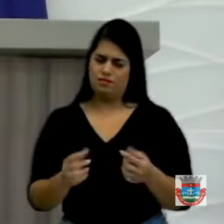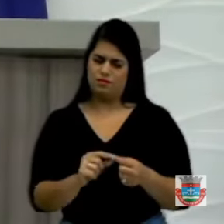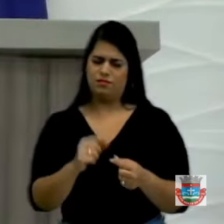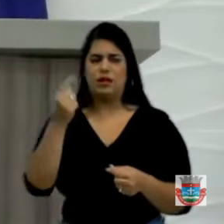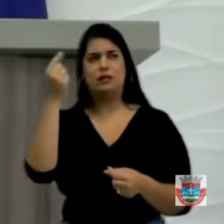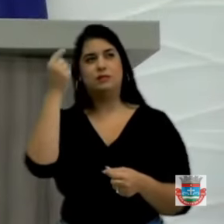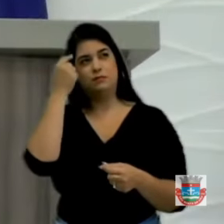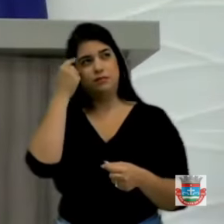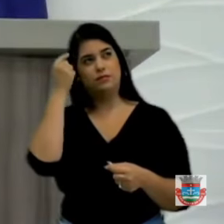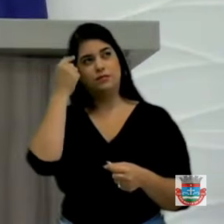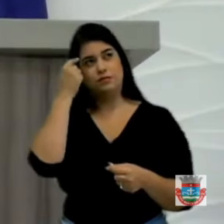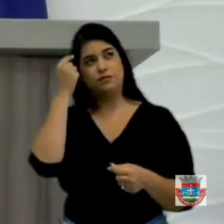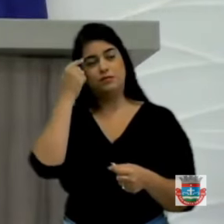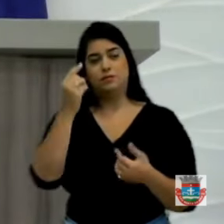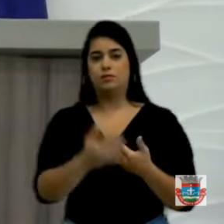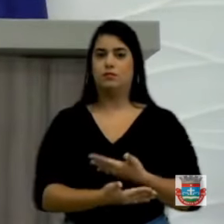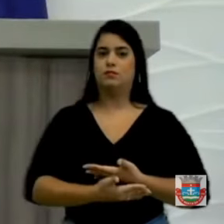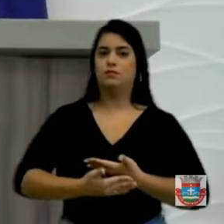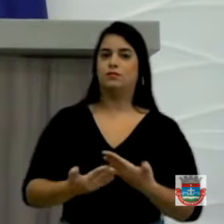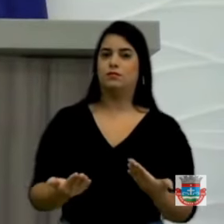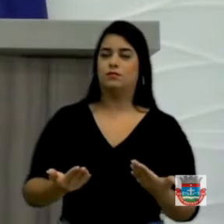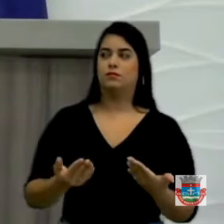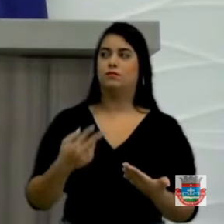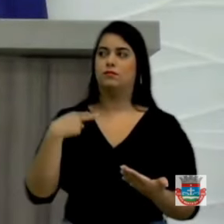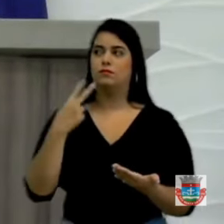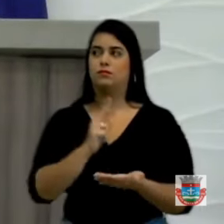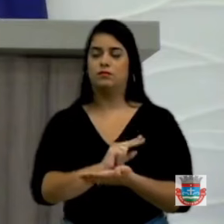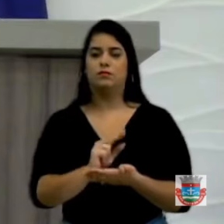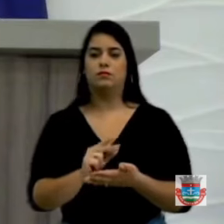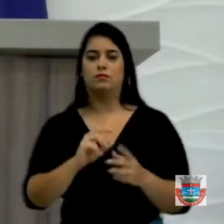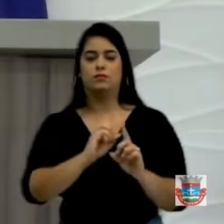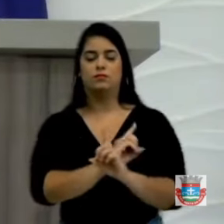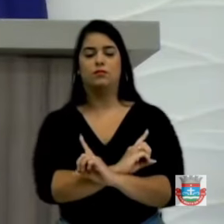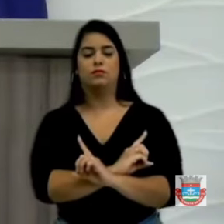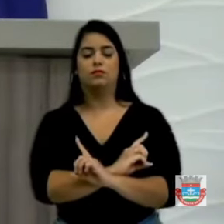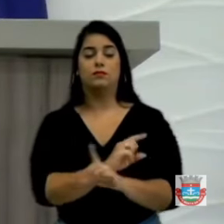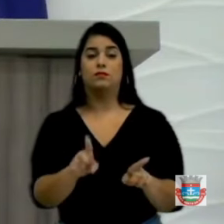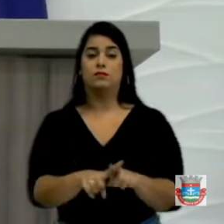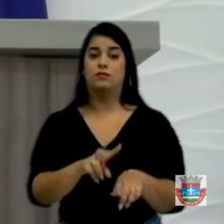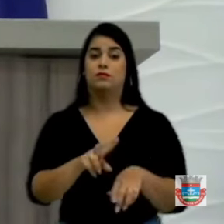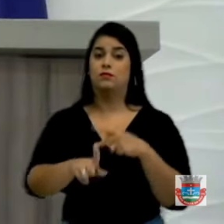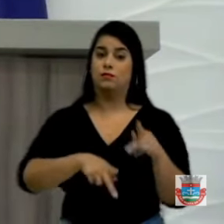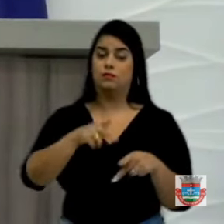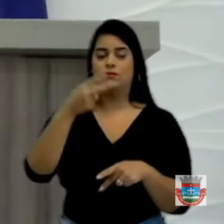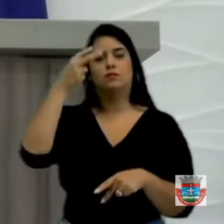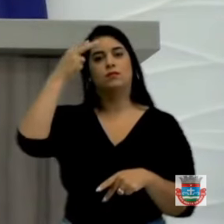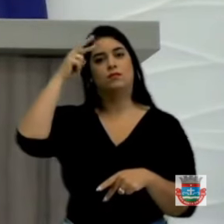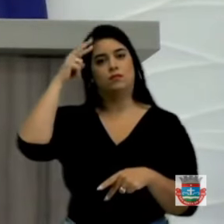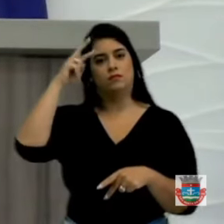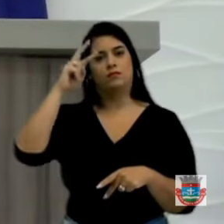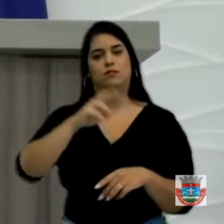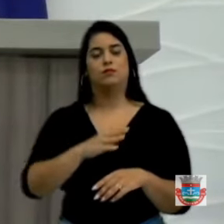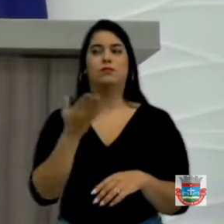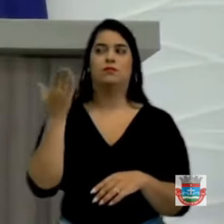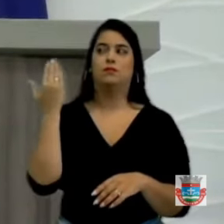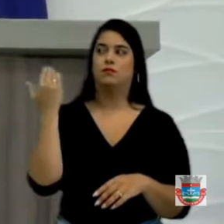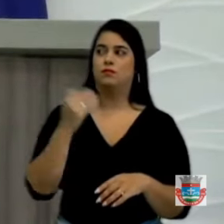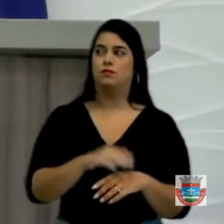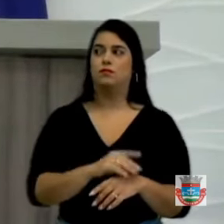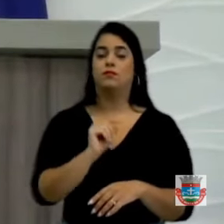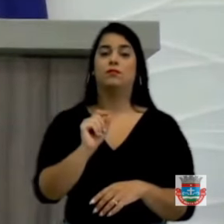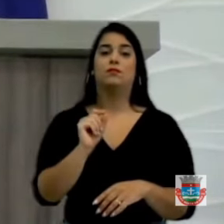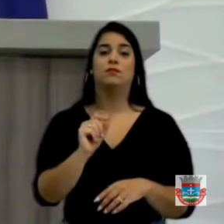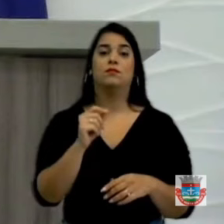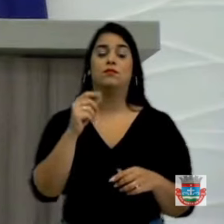nas suas consciências de vocês, vereadores da oposição, e a população também lembra muito bem disso, foi o